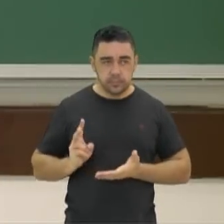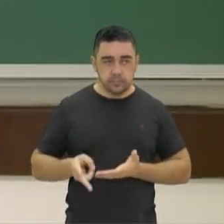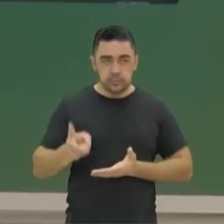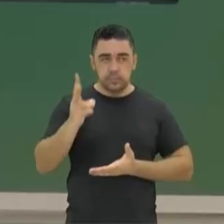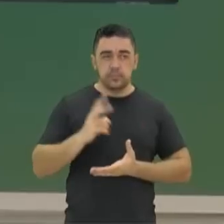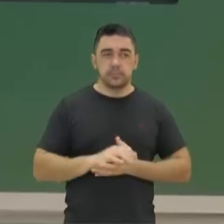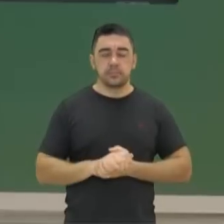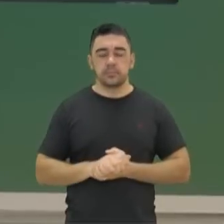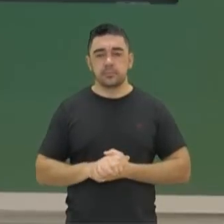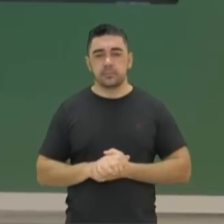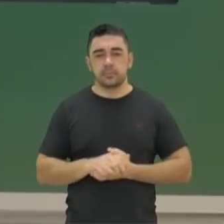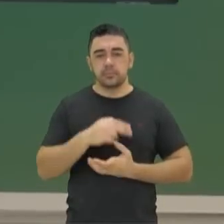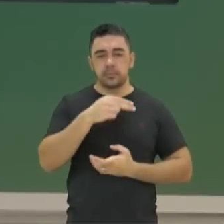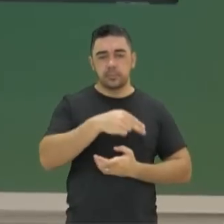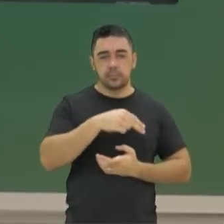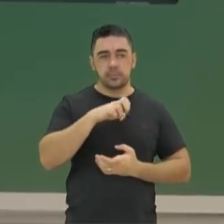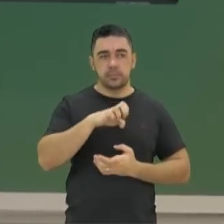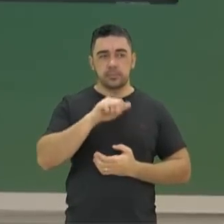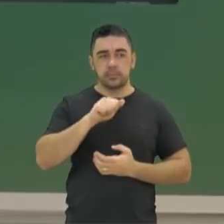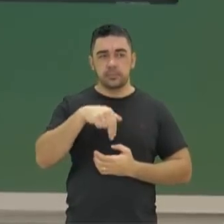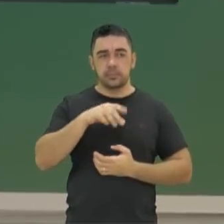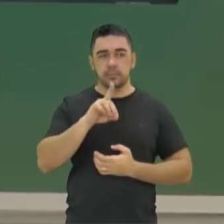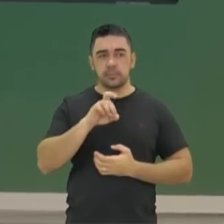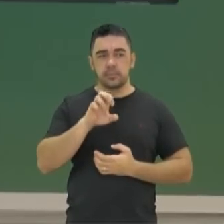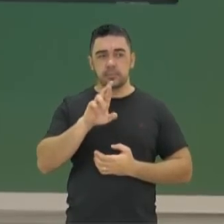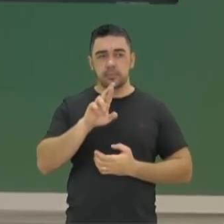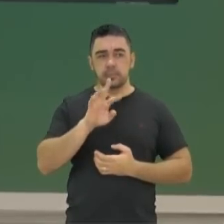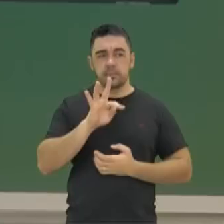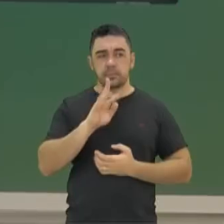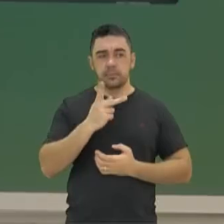aqui, próximo Homo, o Homo de Neandertal. Né, o